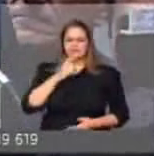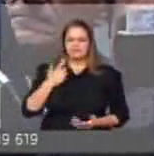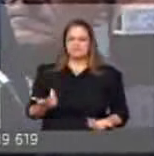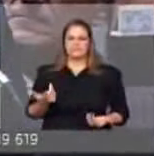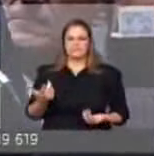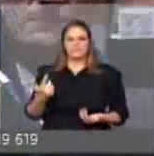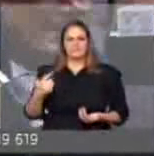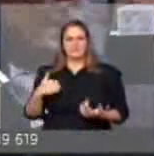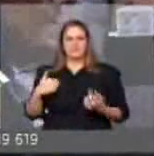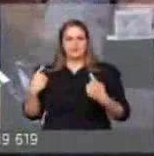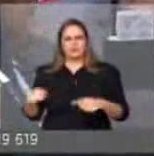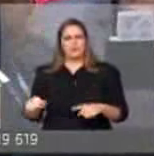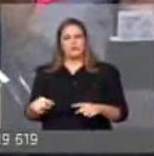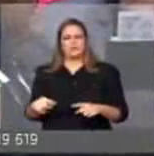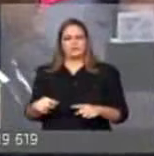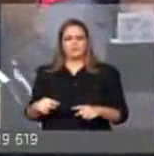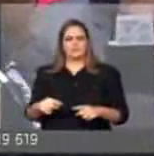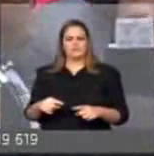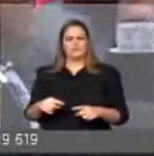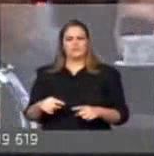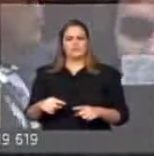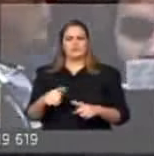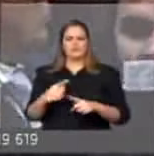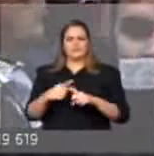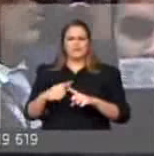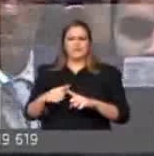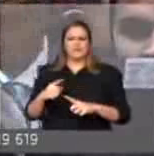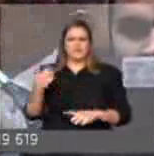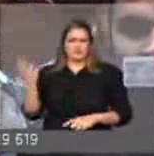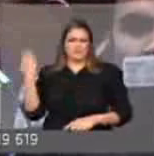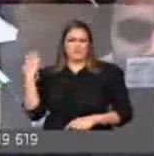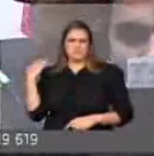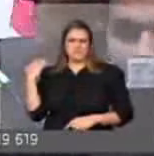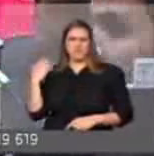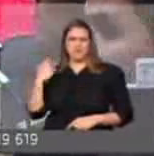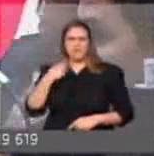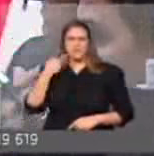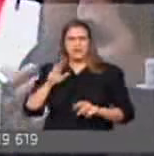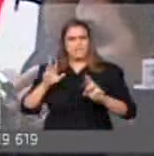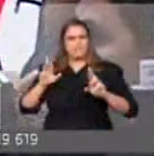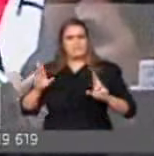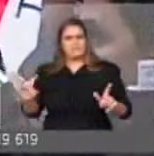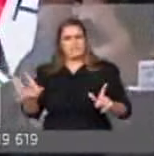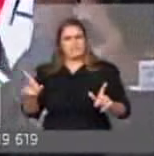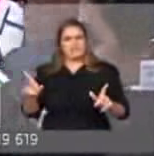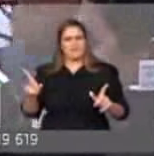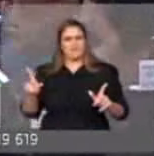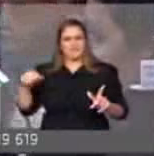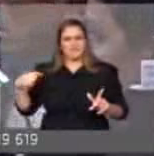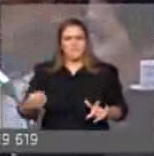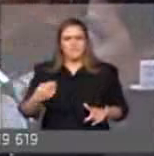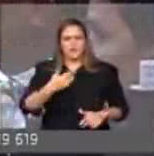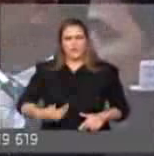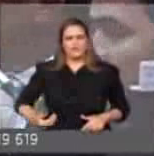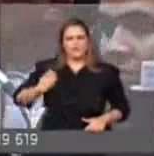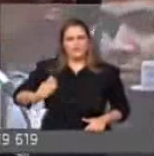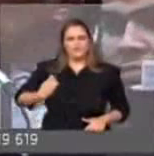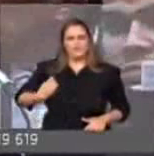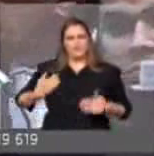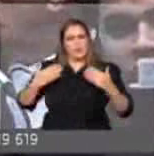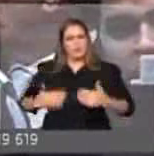democracia participativa. Hoje o governo, tudo o que pregou, faz diferente. Como vota, deputado?